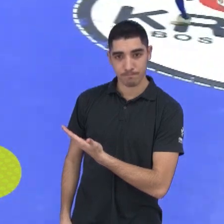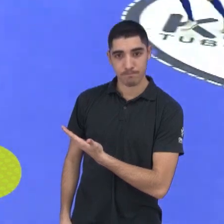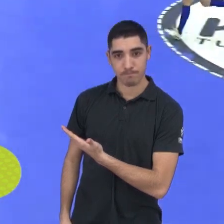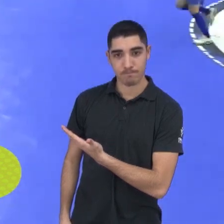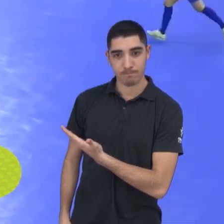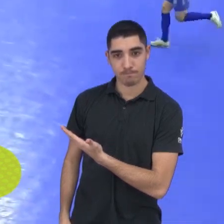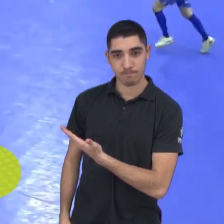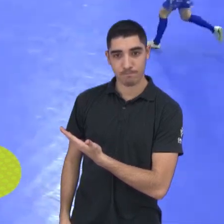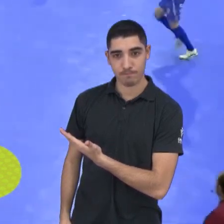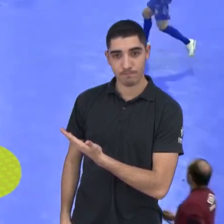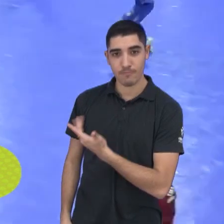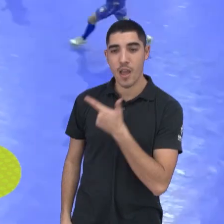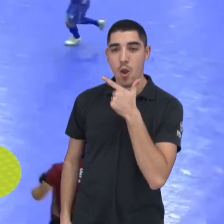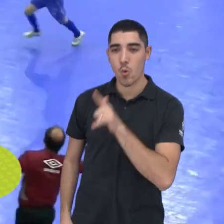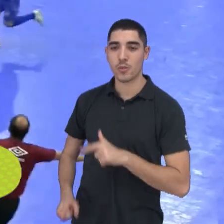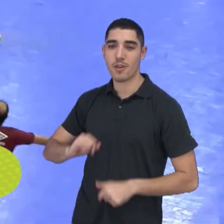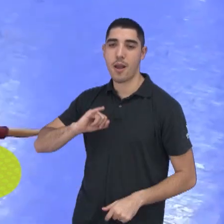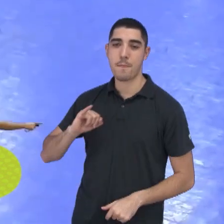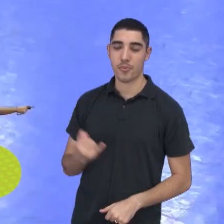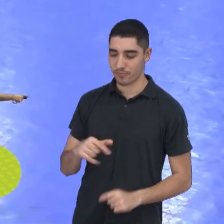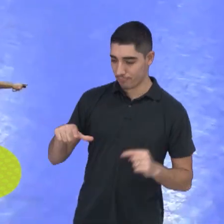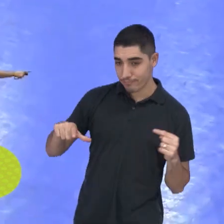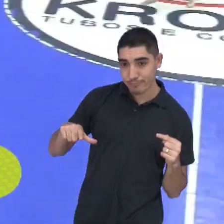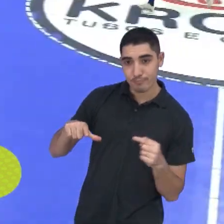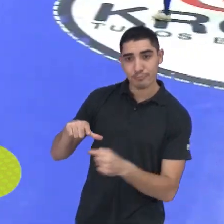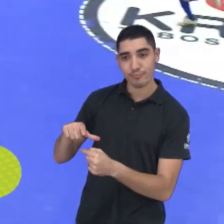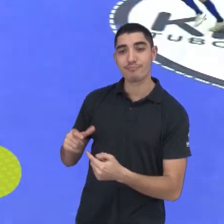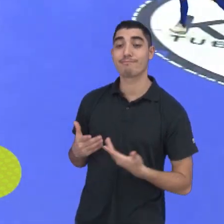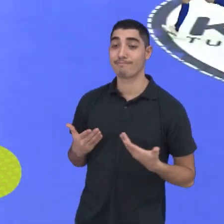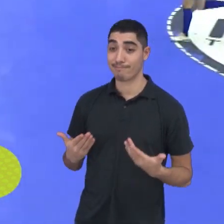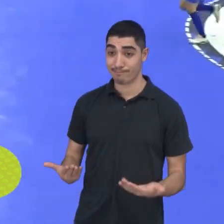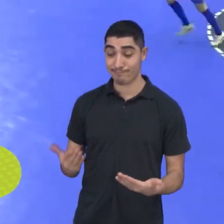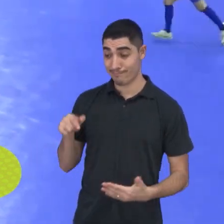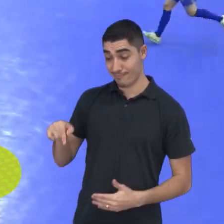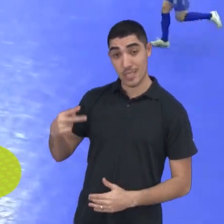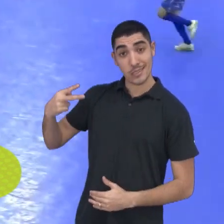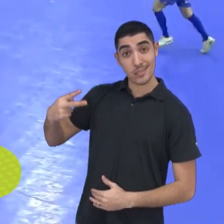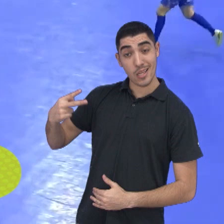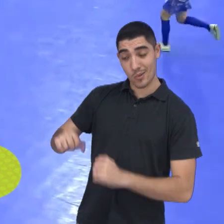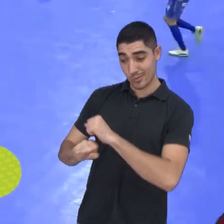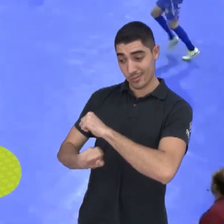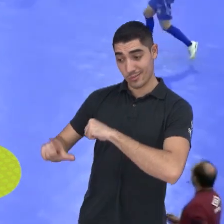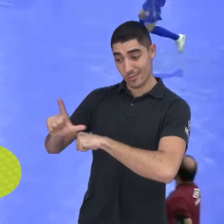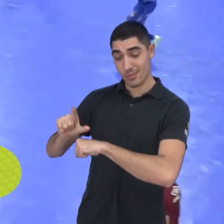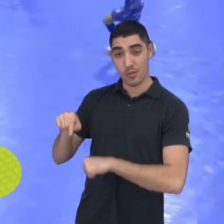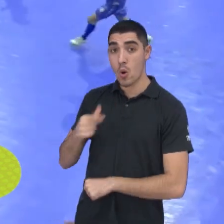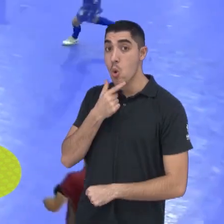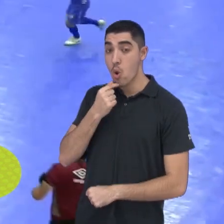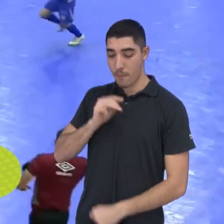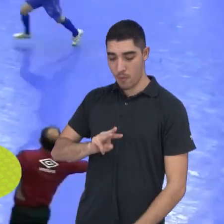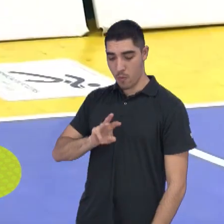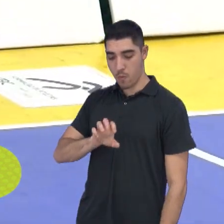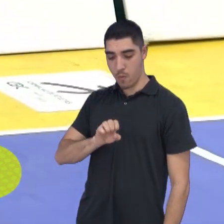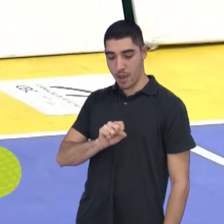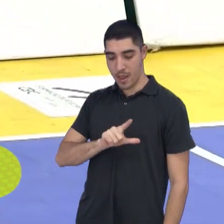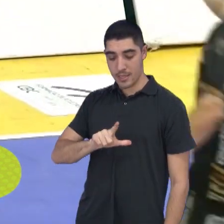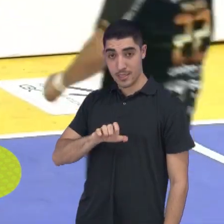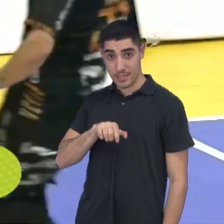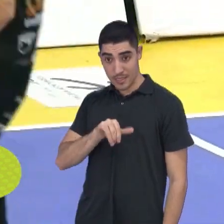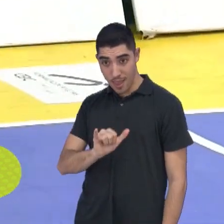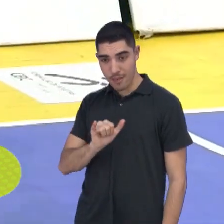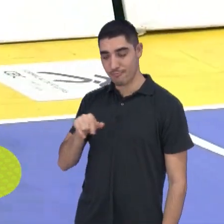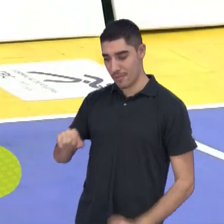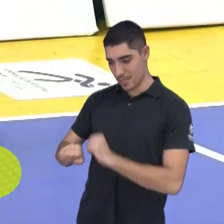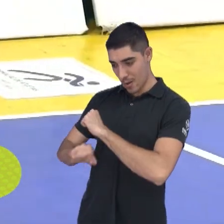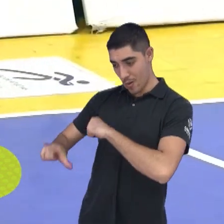que dominou e na saída de David só rolou para o fundo do gol. Era o segundo do São Lourenço, Wesley foi para a rede. São José